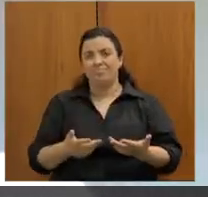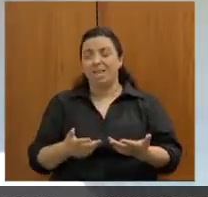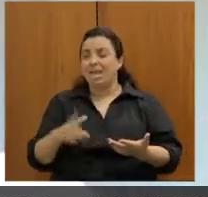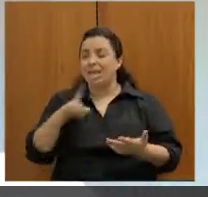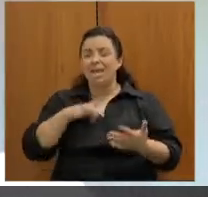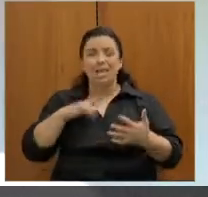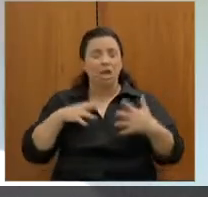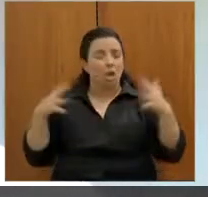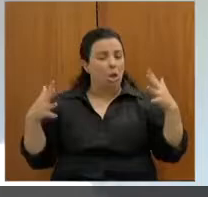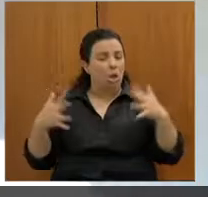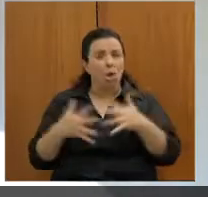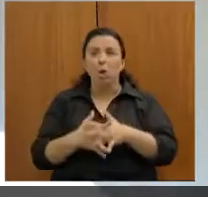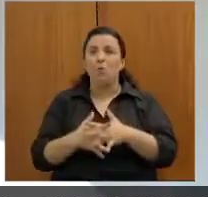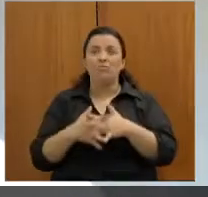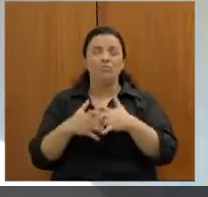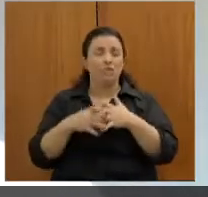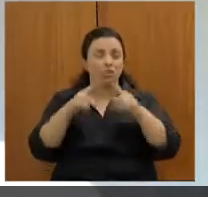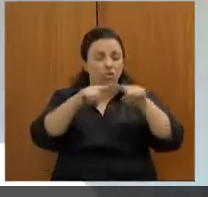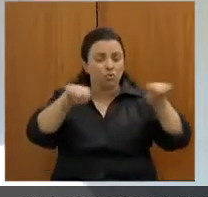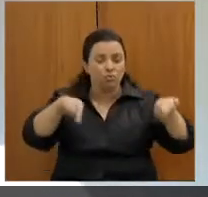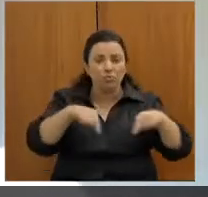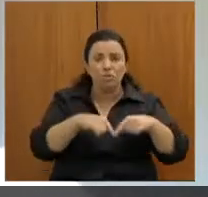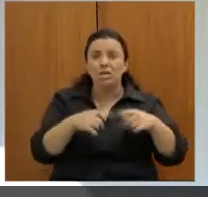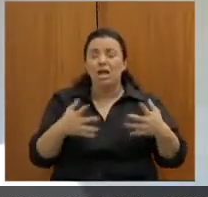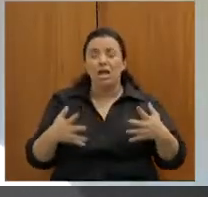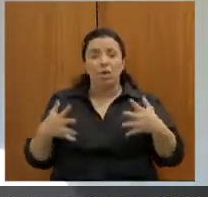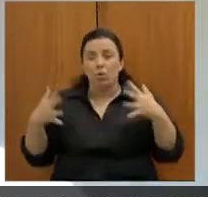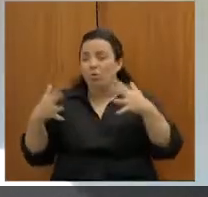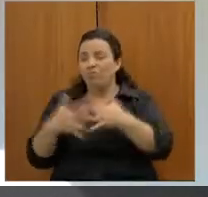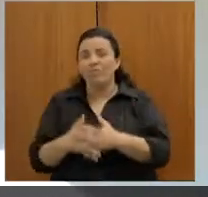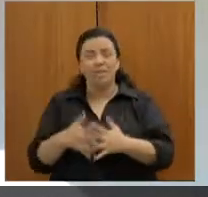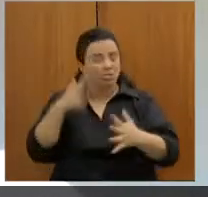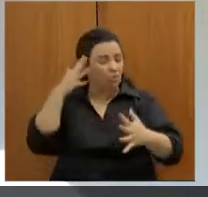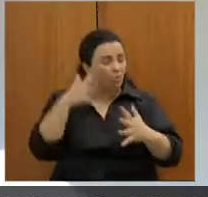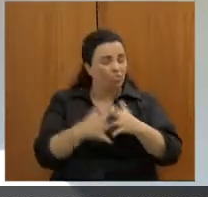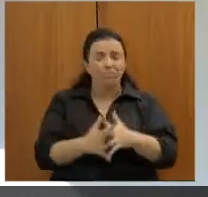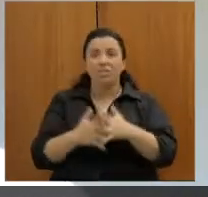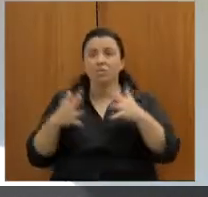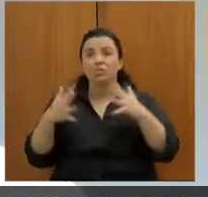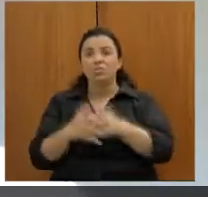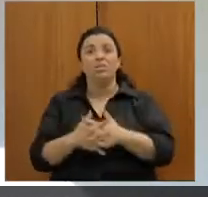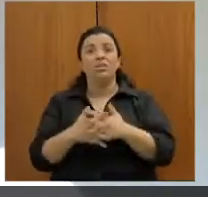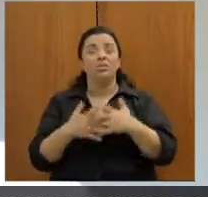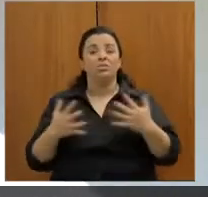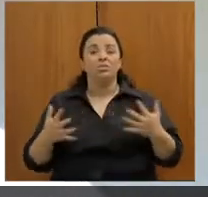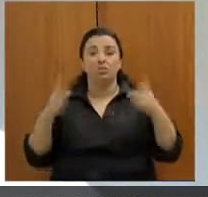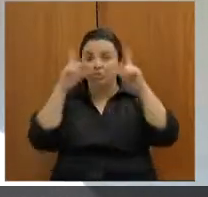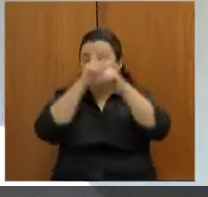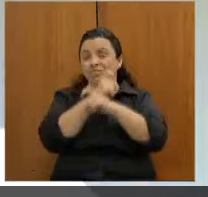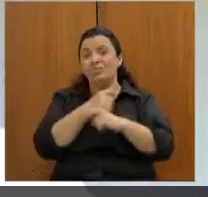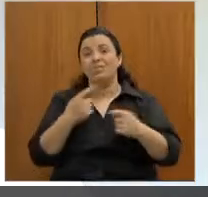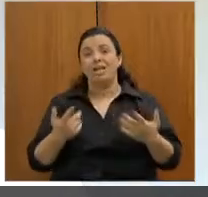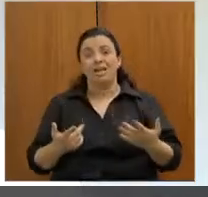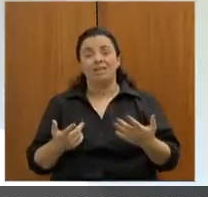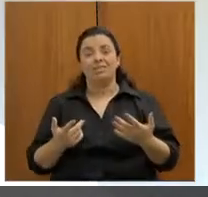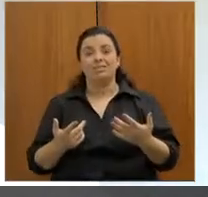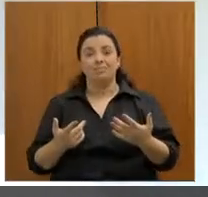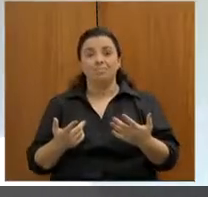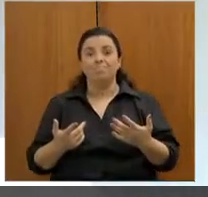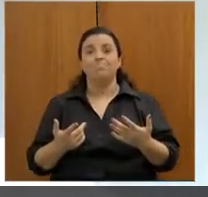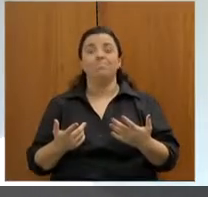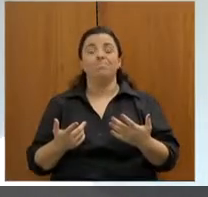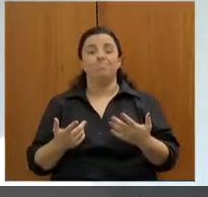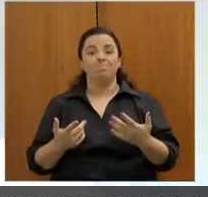corresponde are you o avanço de instrumentos punitivos em detrimento de